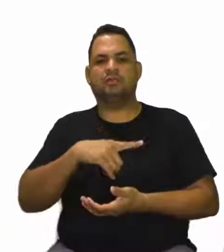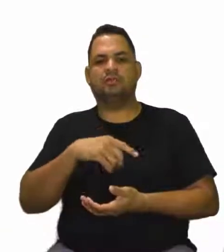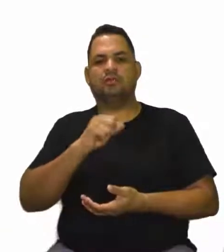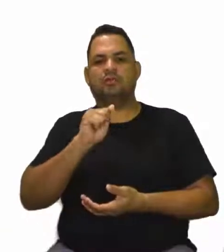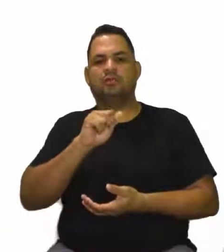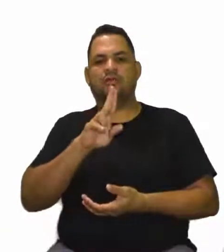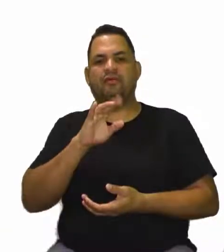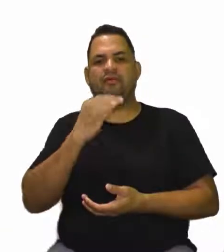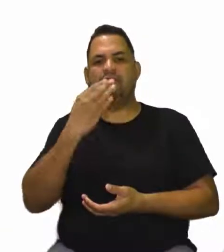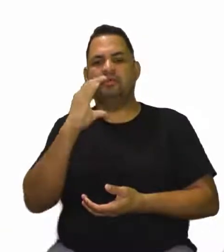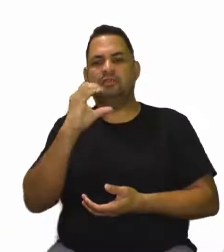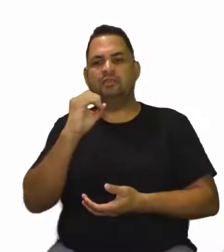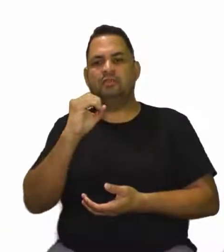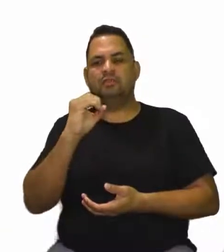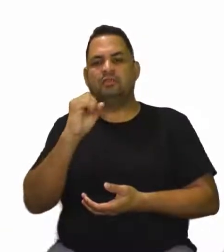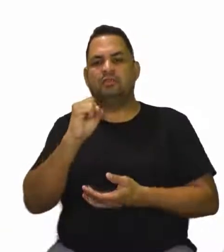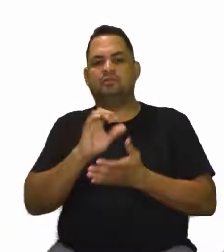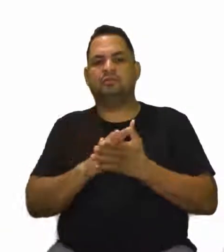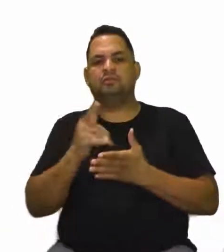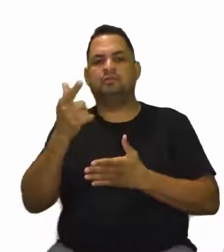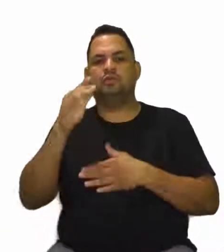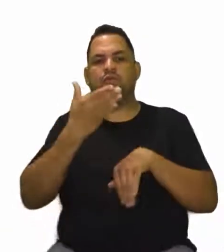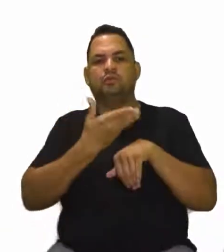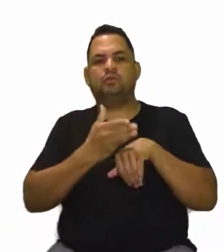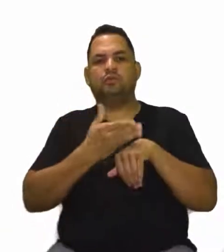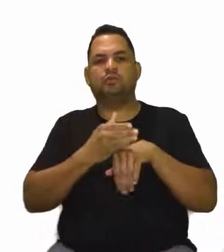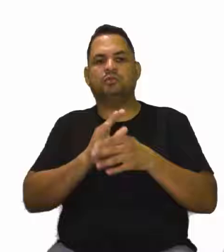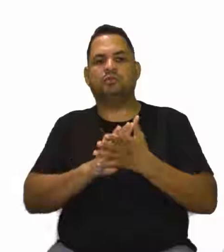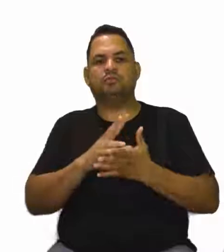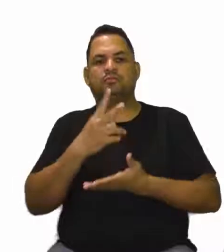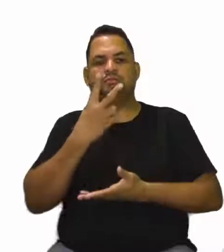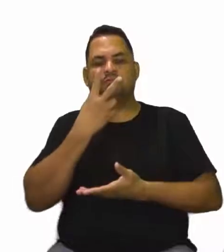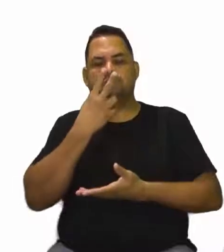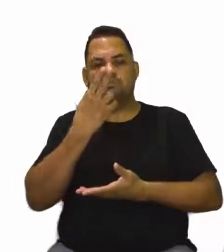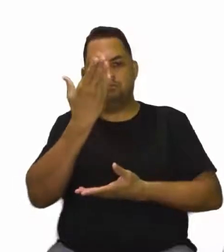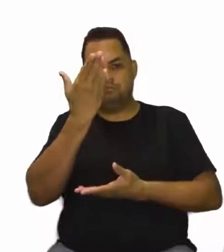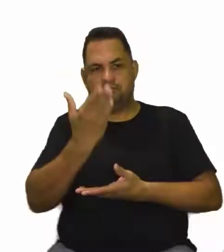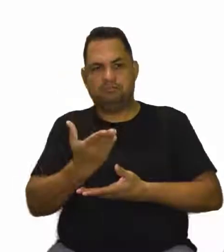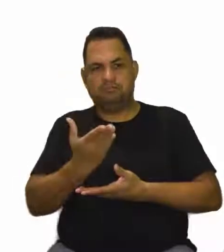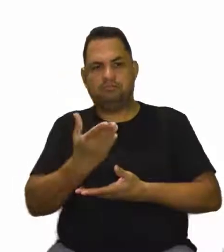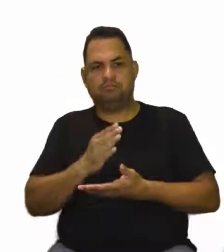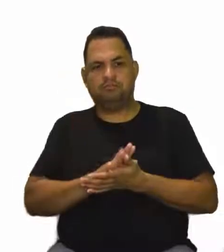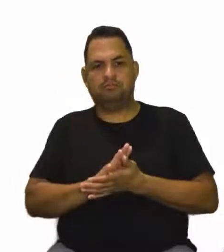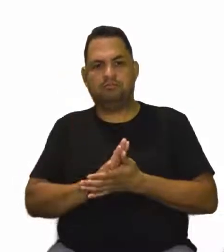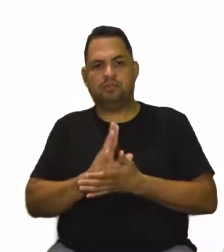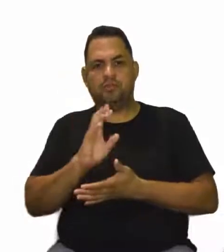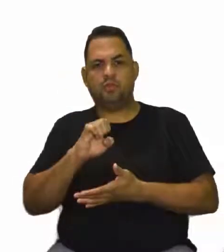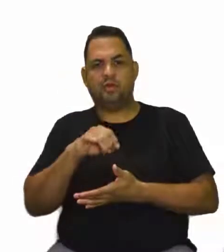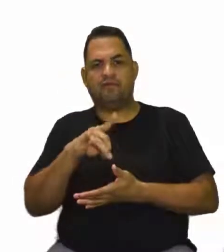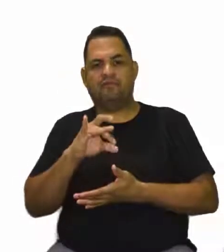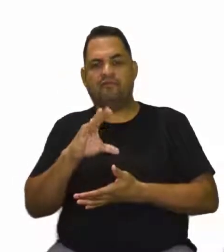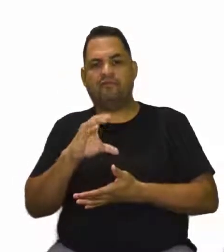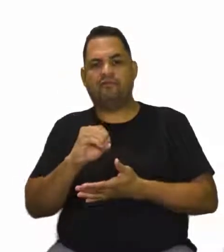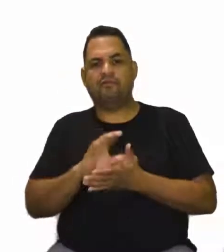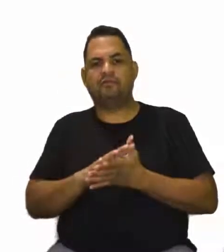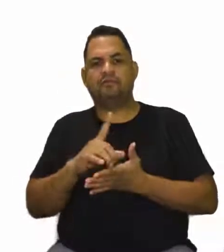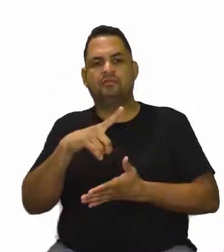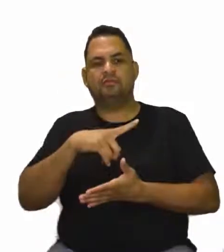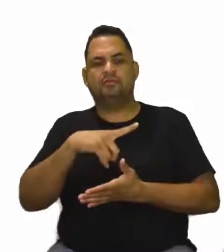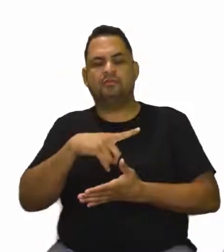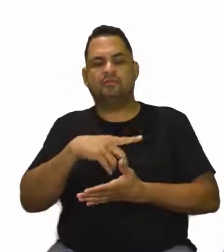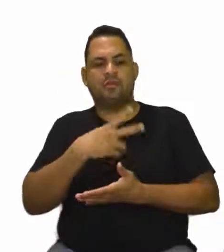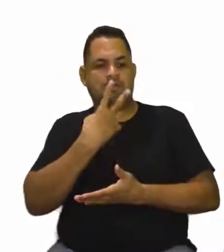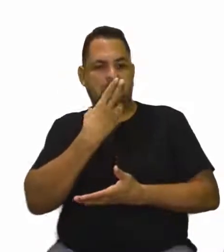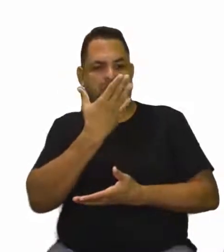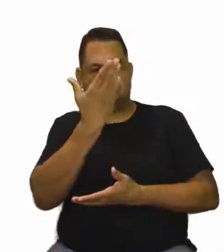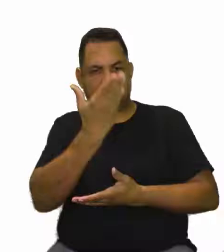avanço. O avanço é um outro exercício que ele parece um pouco com o afundo. Vocês vão ver que ele tem uma